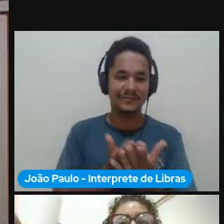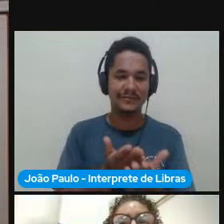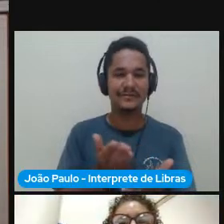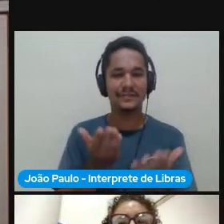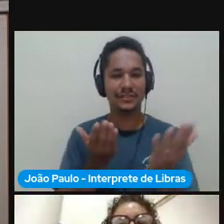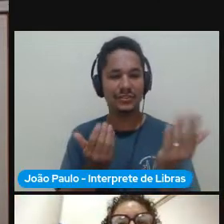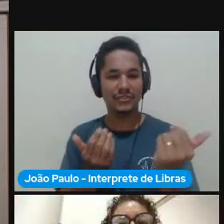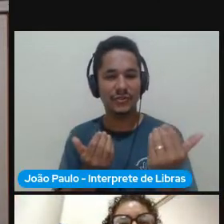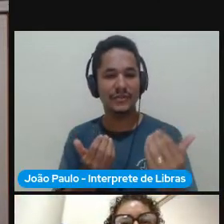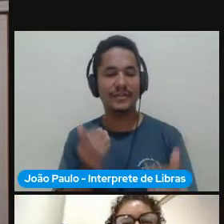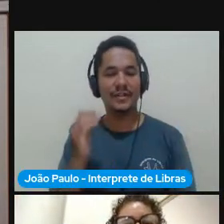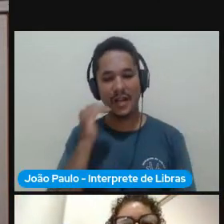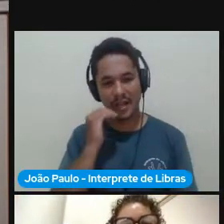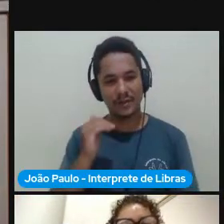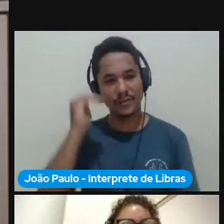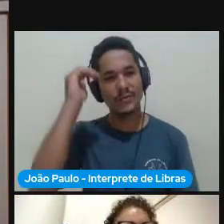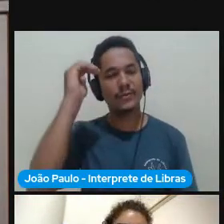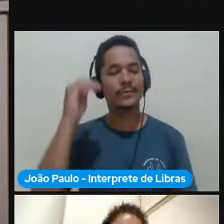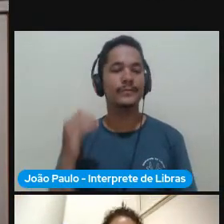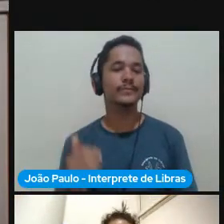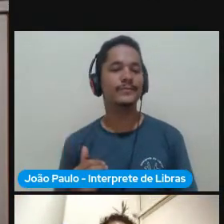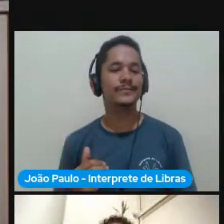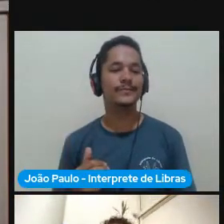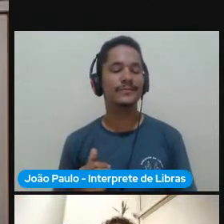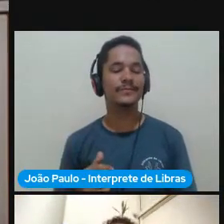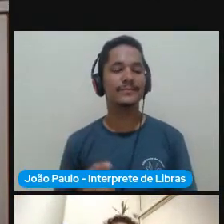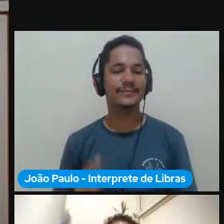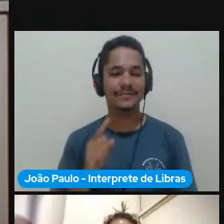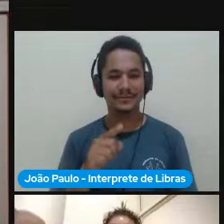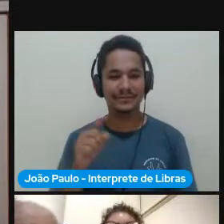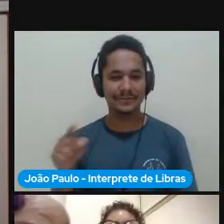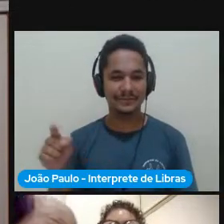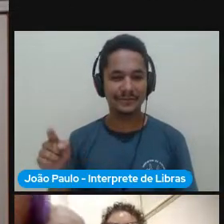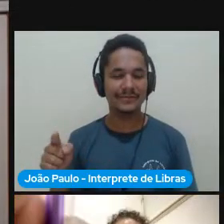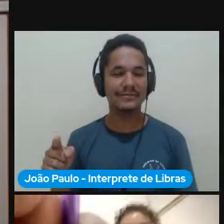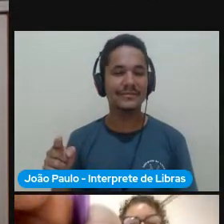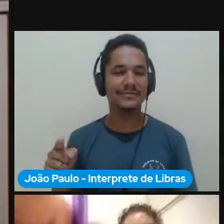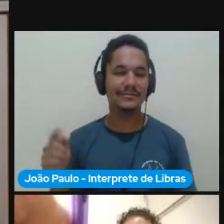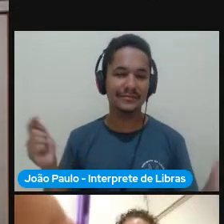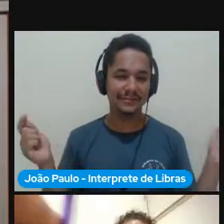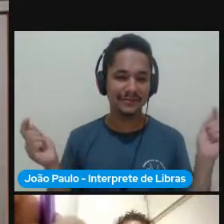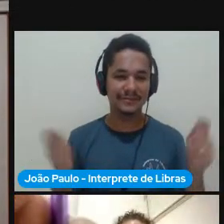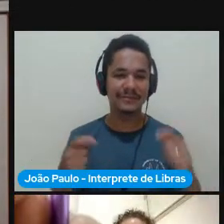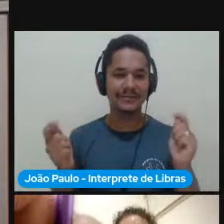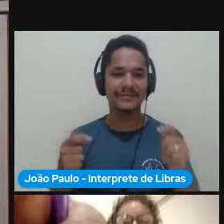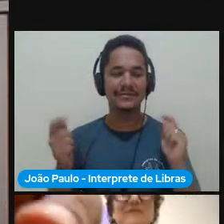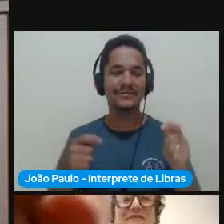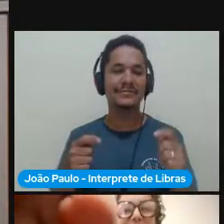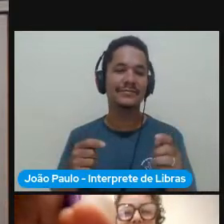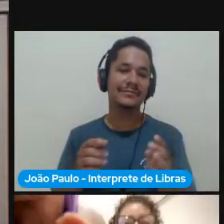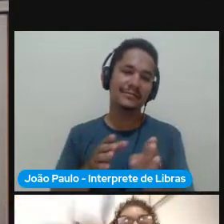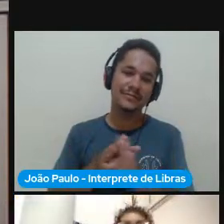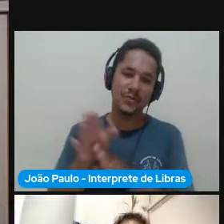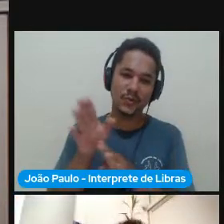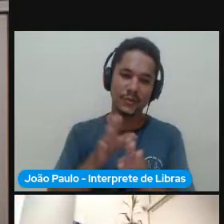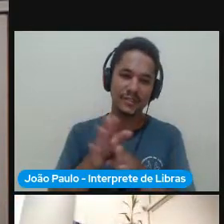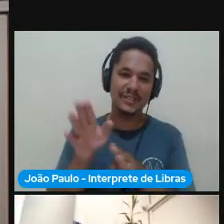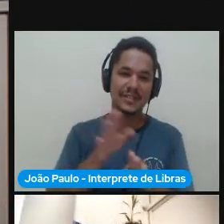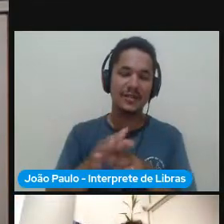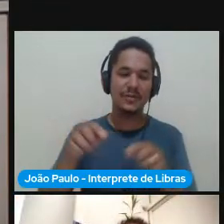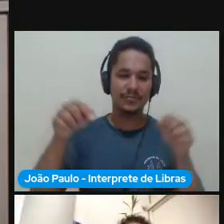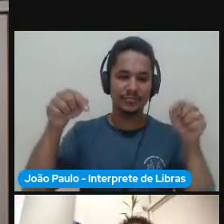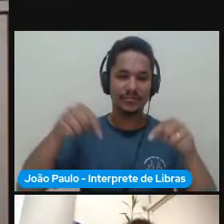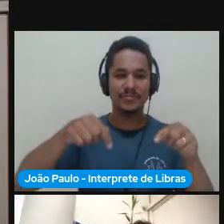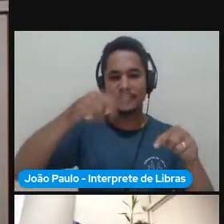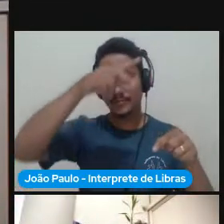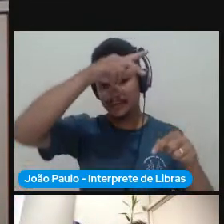né, que são estudantes que podem fazer parte do Conselho Municipal de Educação. Então, estou aqui para